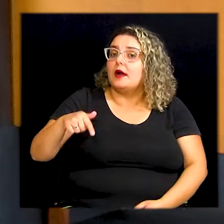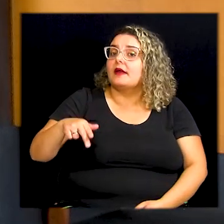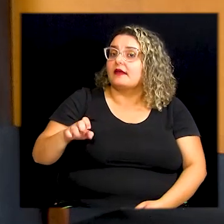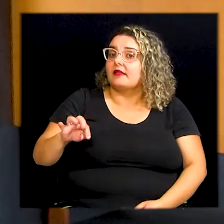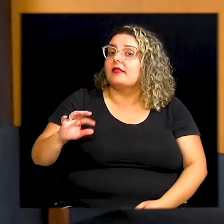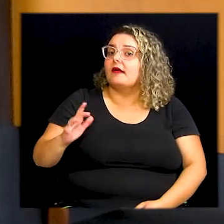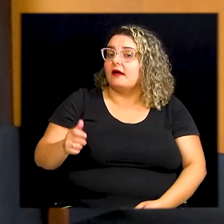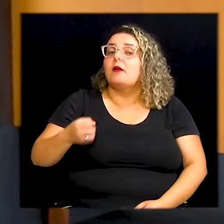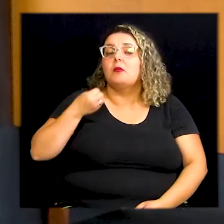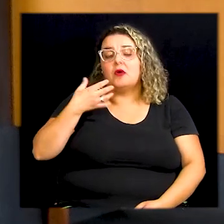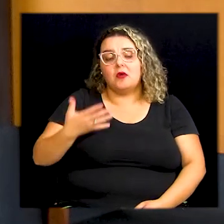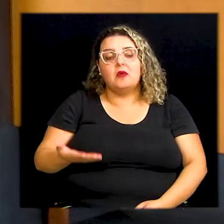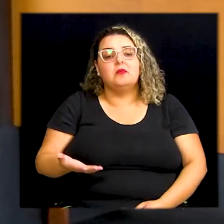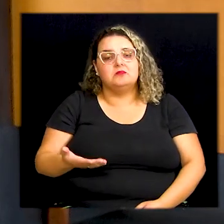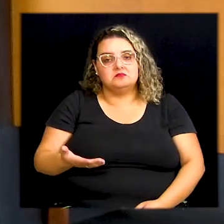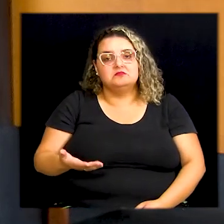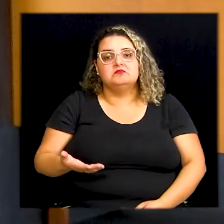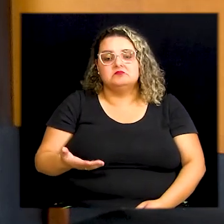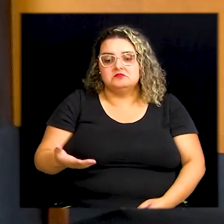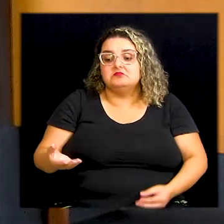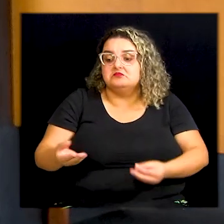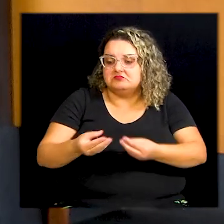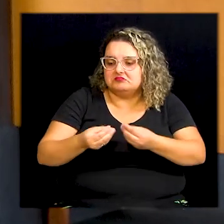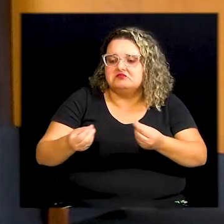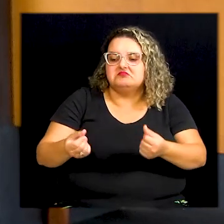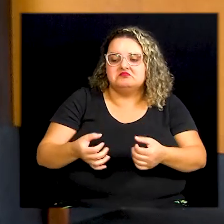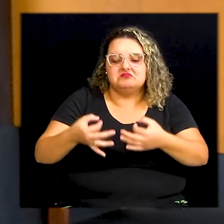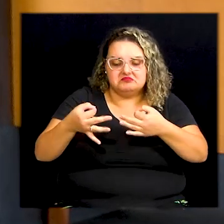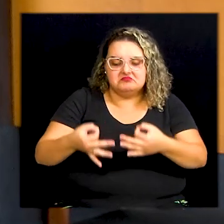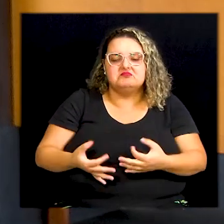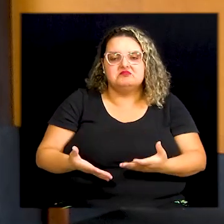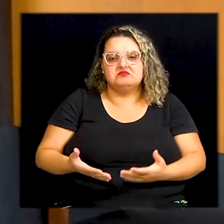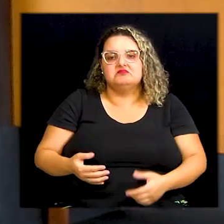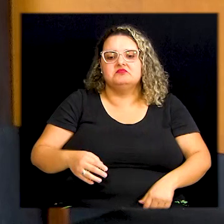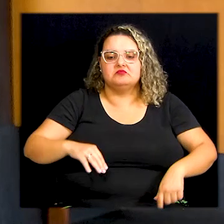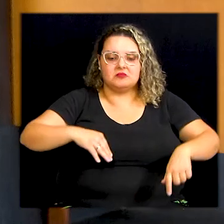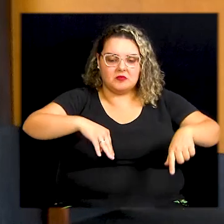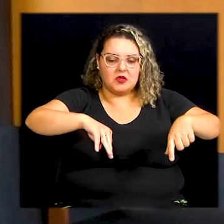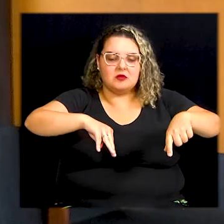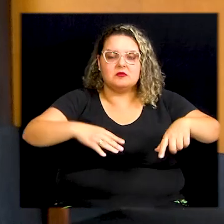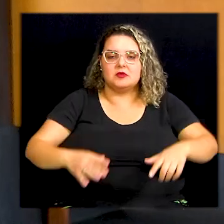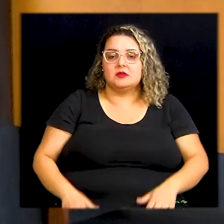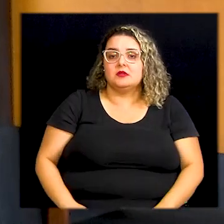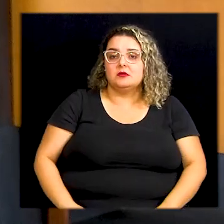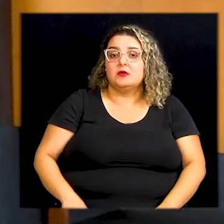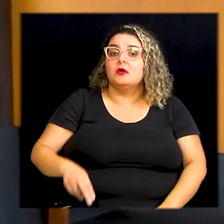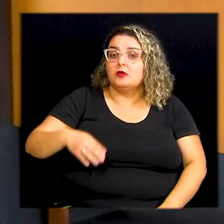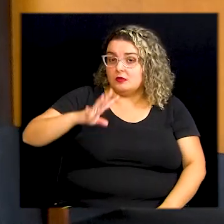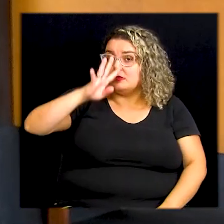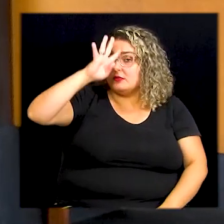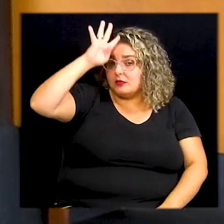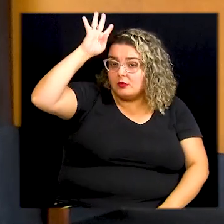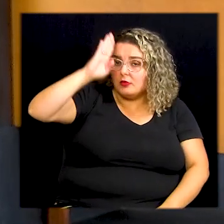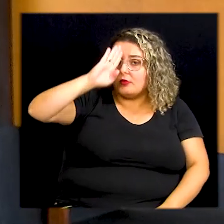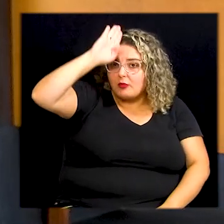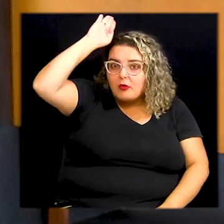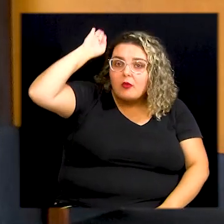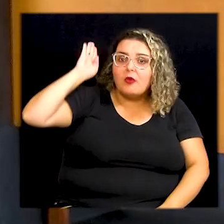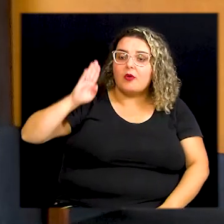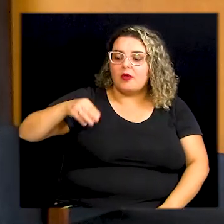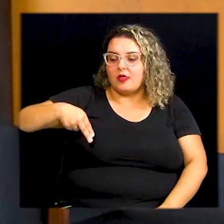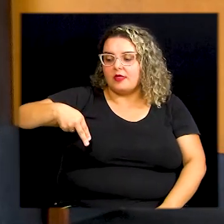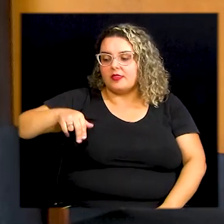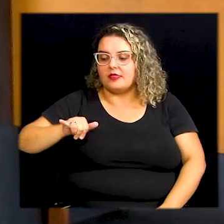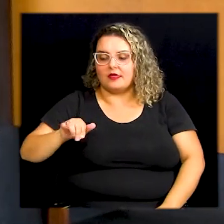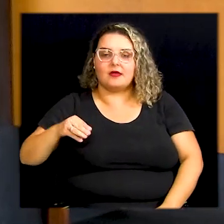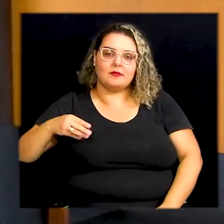também é um jogador extremamente qualificado, né, no meio-campo. Pode colocar também o Neymar como um meia, né?